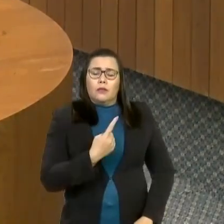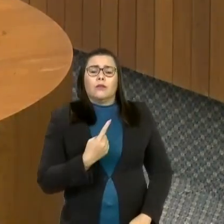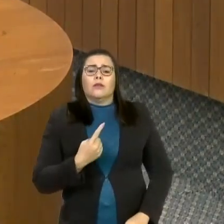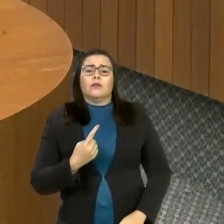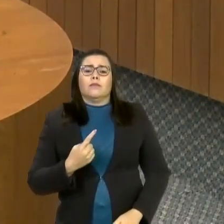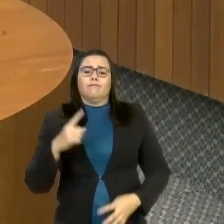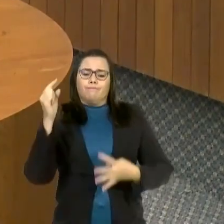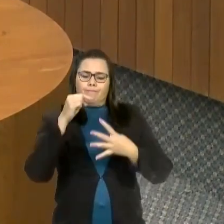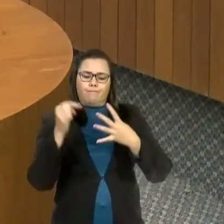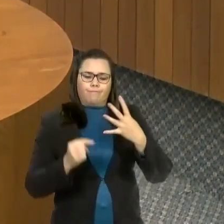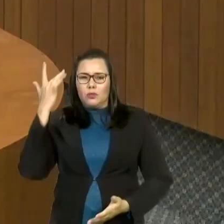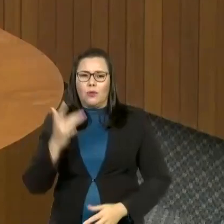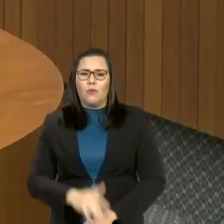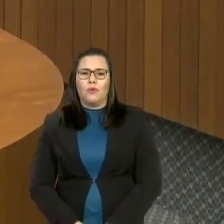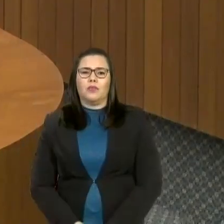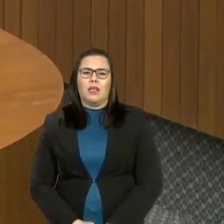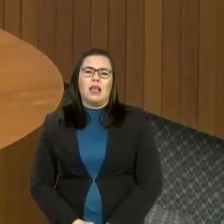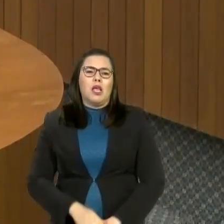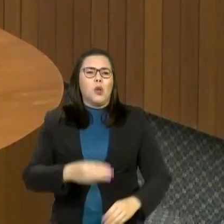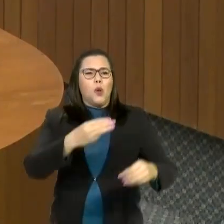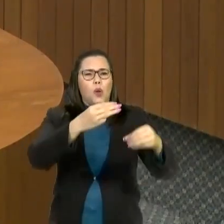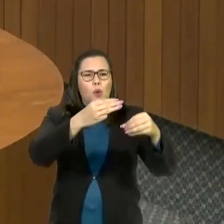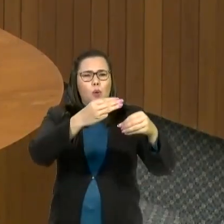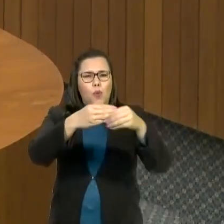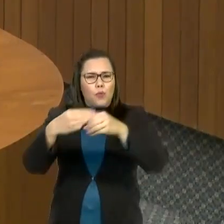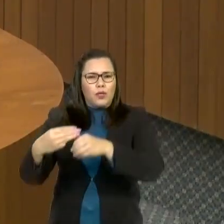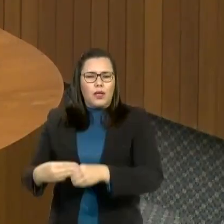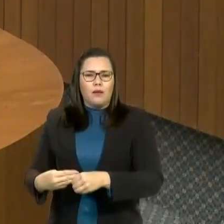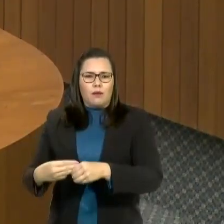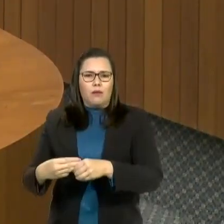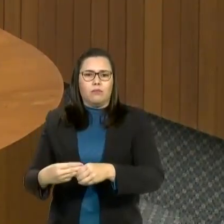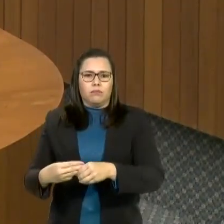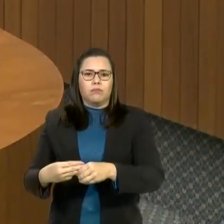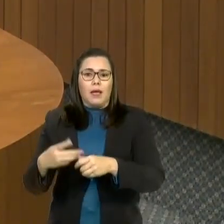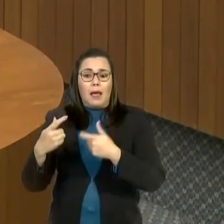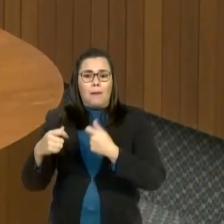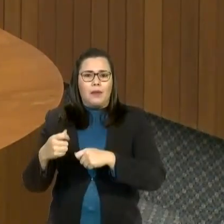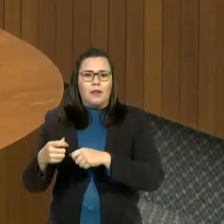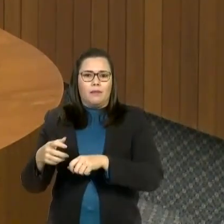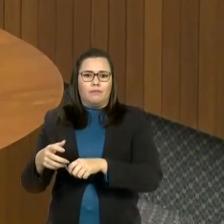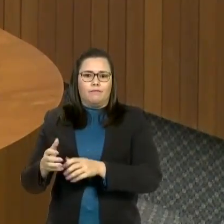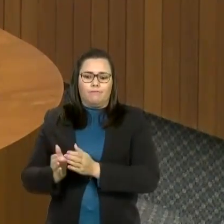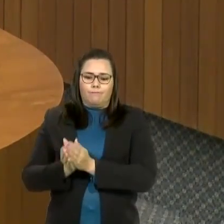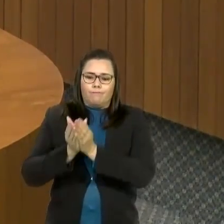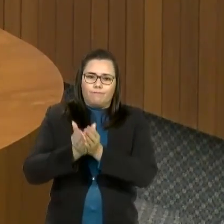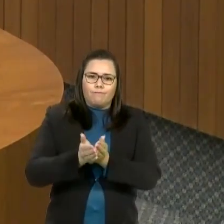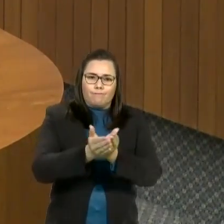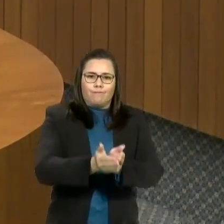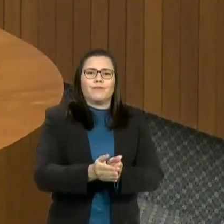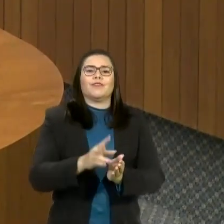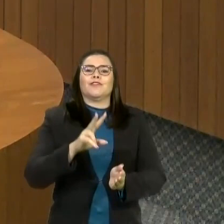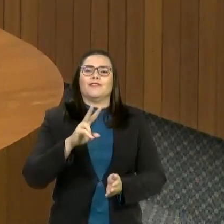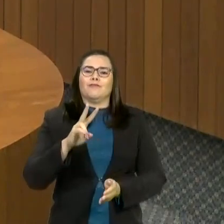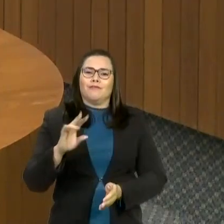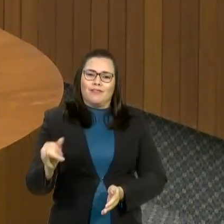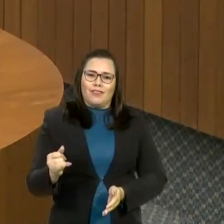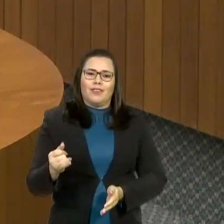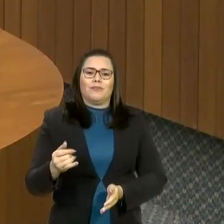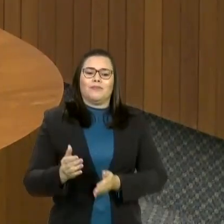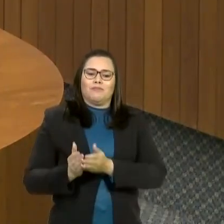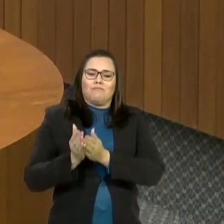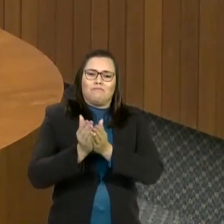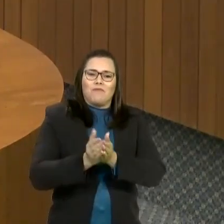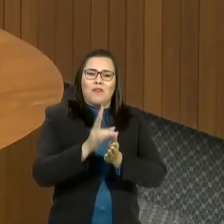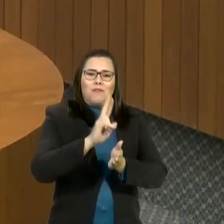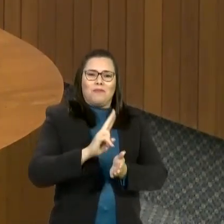do Ministério da Educação do Estado. O deputado Rildo Amaral parabenizou o governo do Estado pela programação de carnaval e destacou a